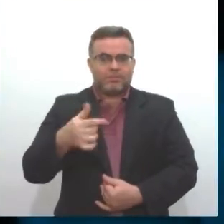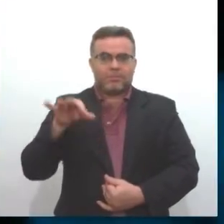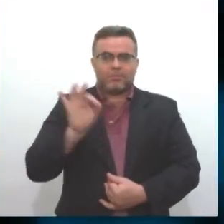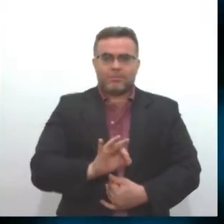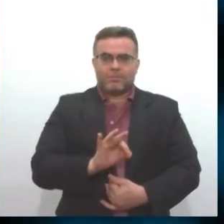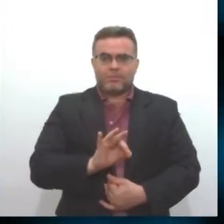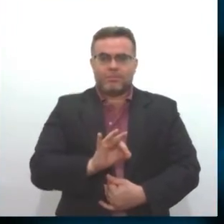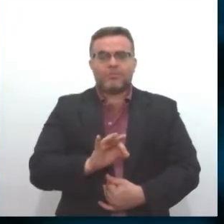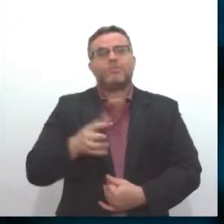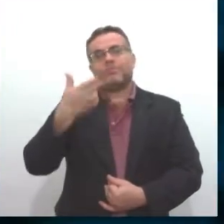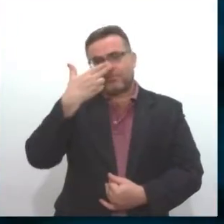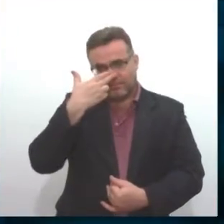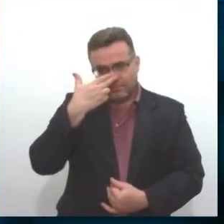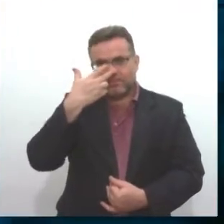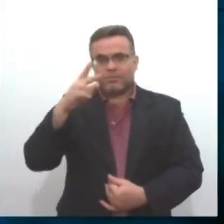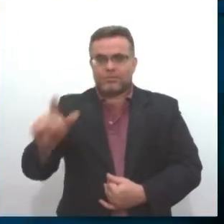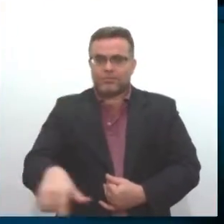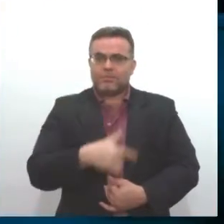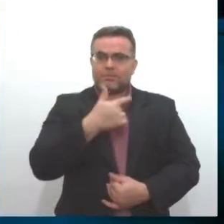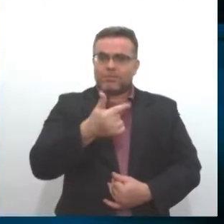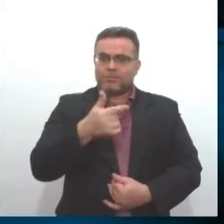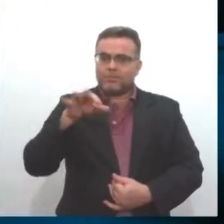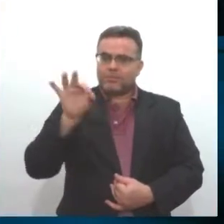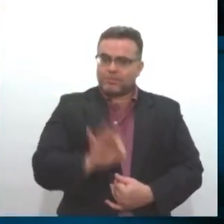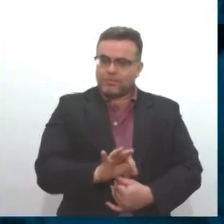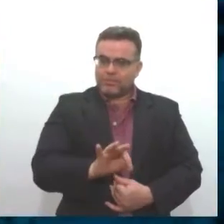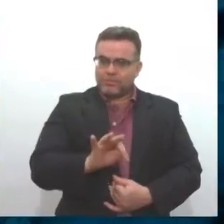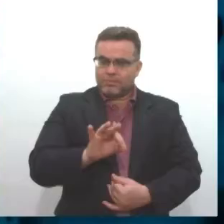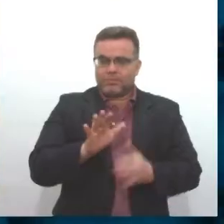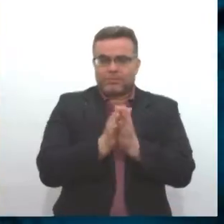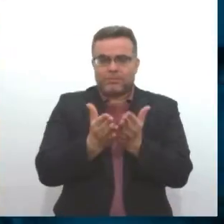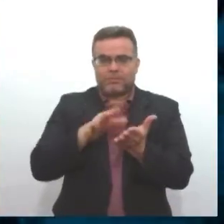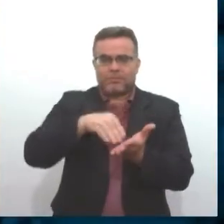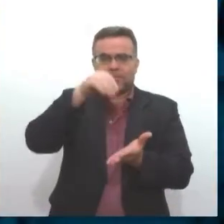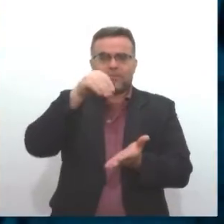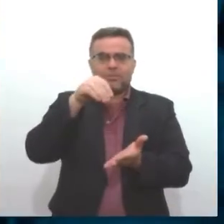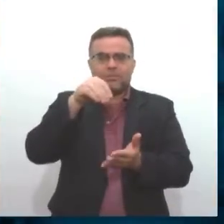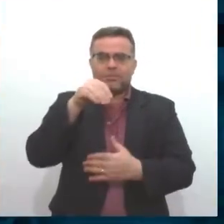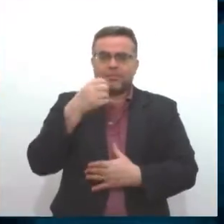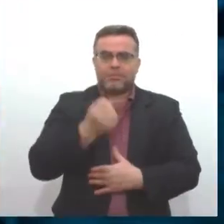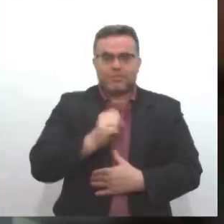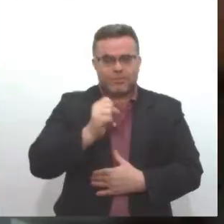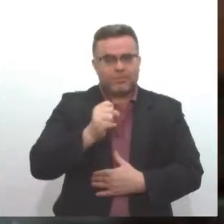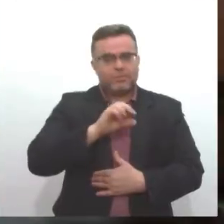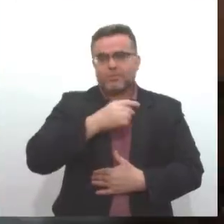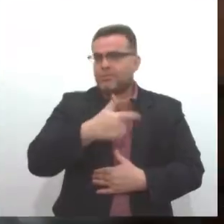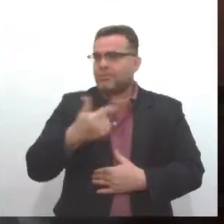22,2% evangélico. 2% espíritas e 8% não religiosos.